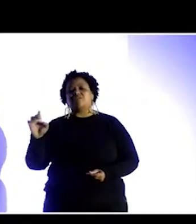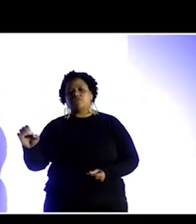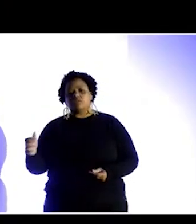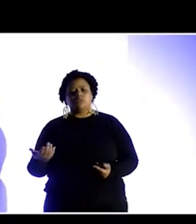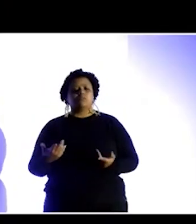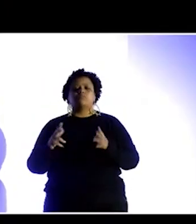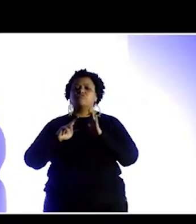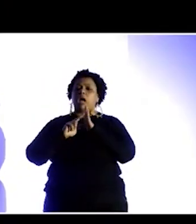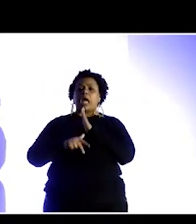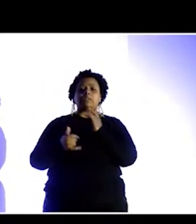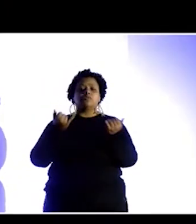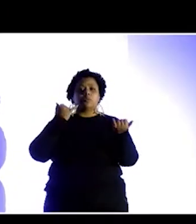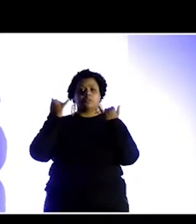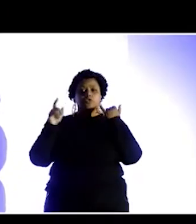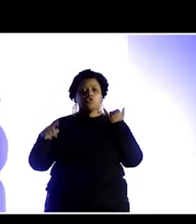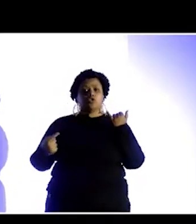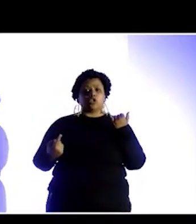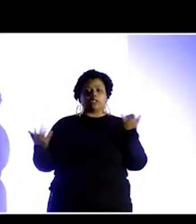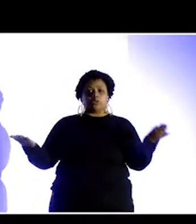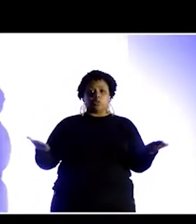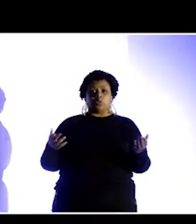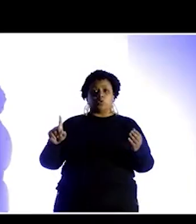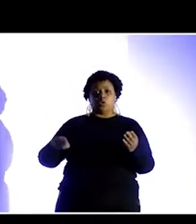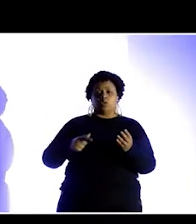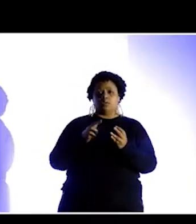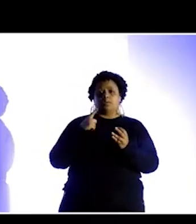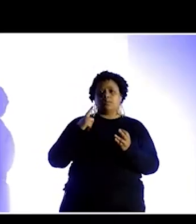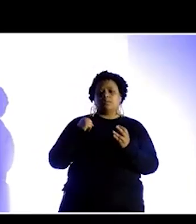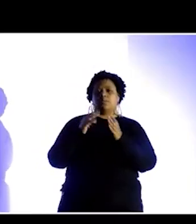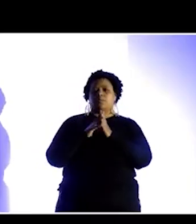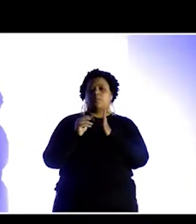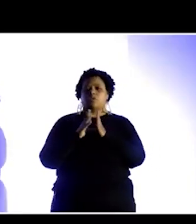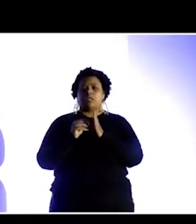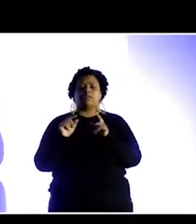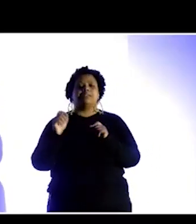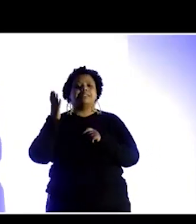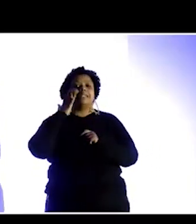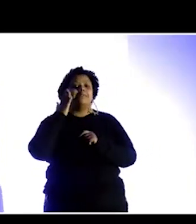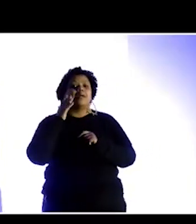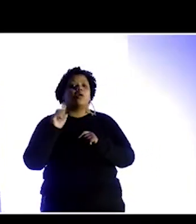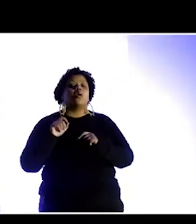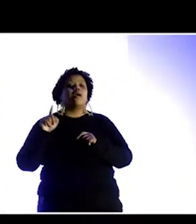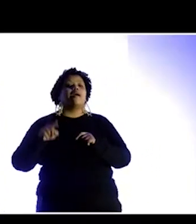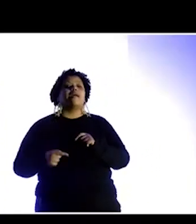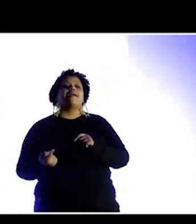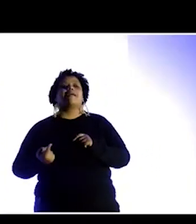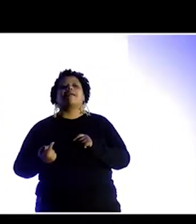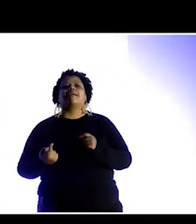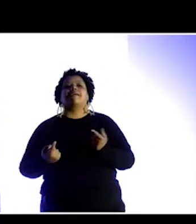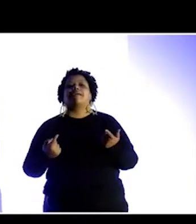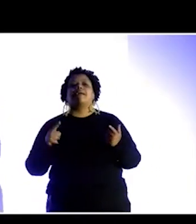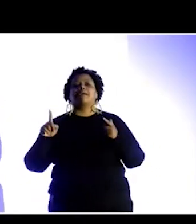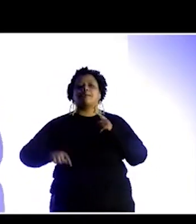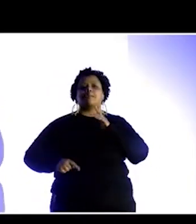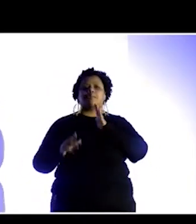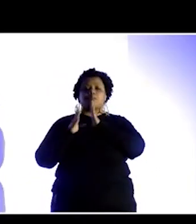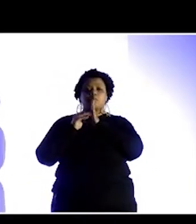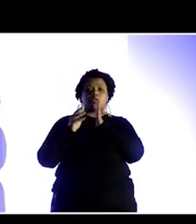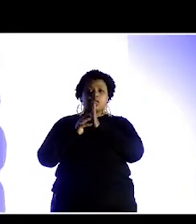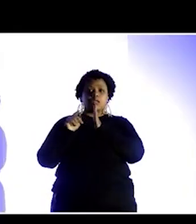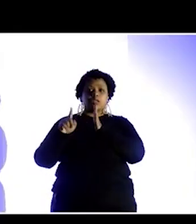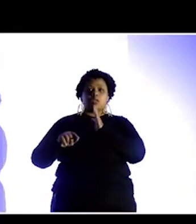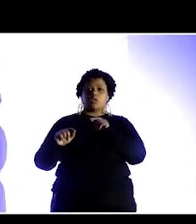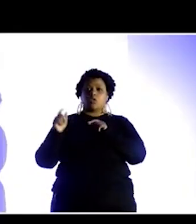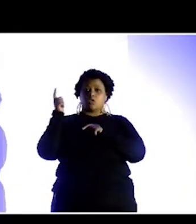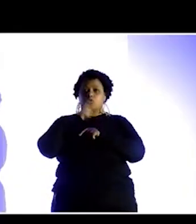informações. A gente alimenta, né, nossos modelos hidrológicos. Esses modelos hidrológicos são modelos que ousam, né,